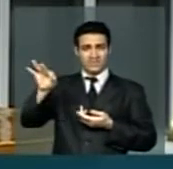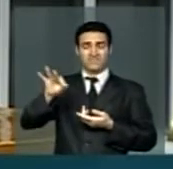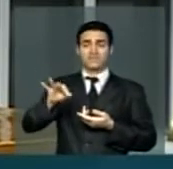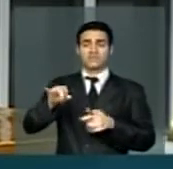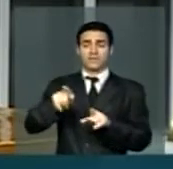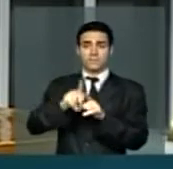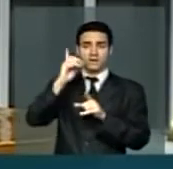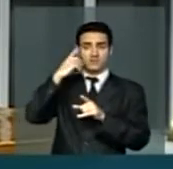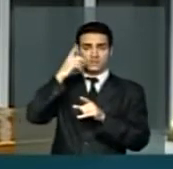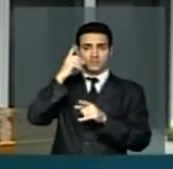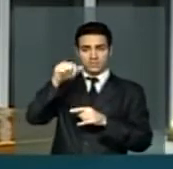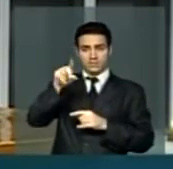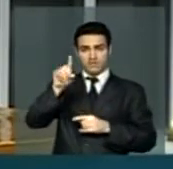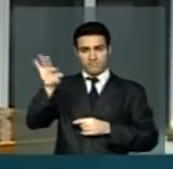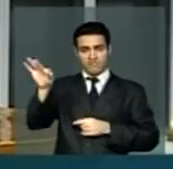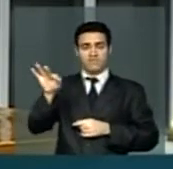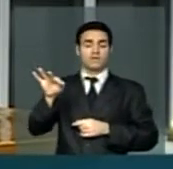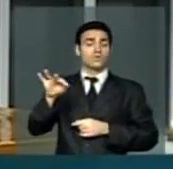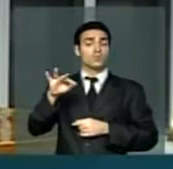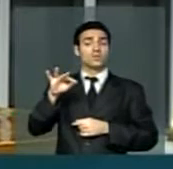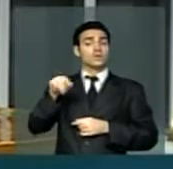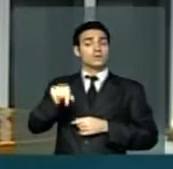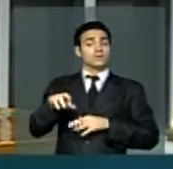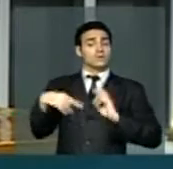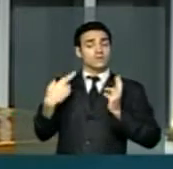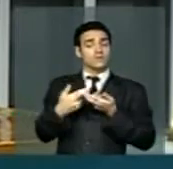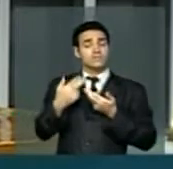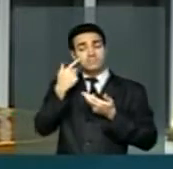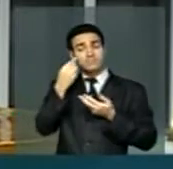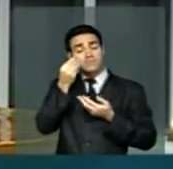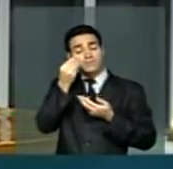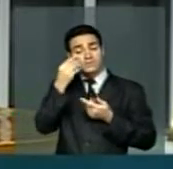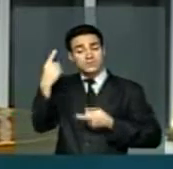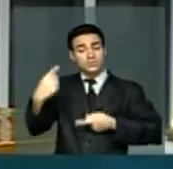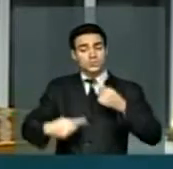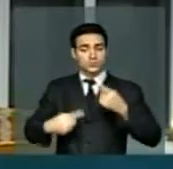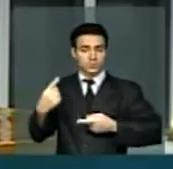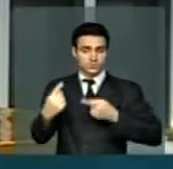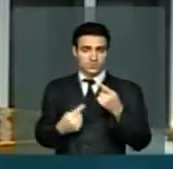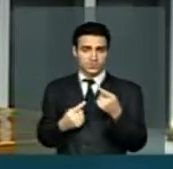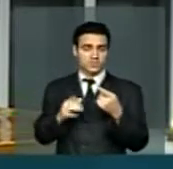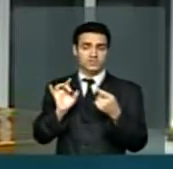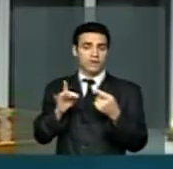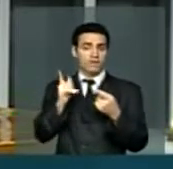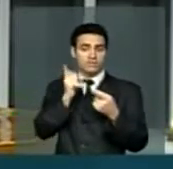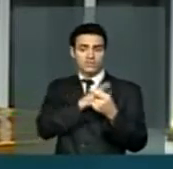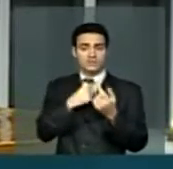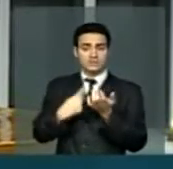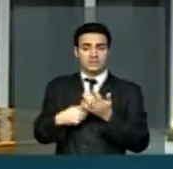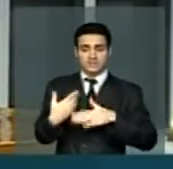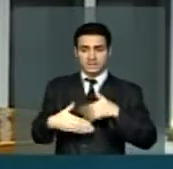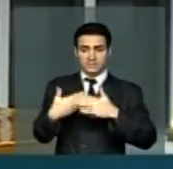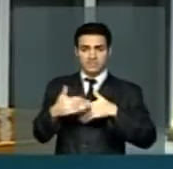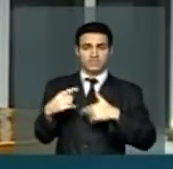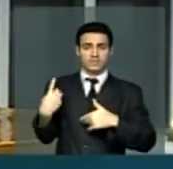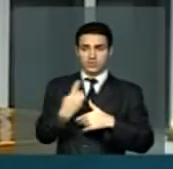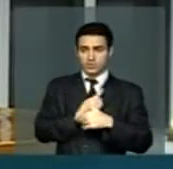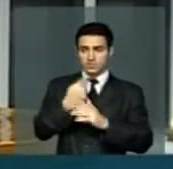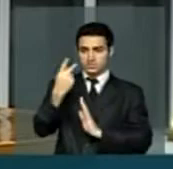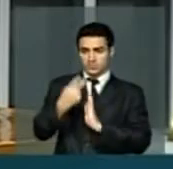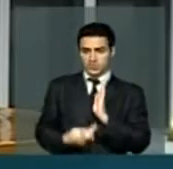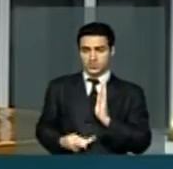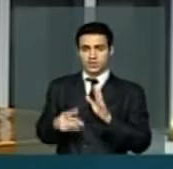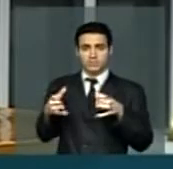dos deputados, na perspectiva de discutirmos não apenas o desenvolvimento das nossas emendas, as emendas